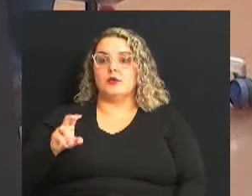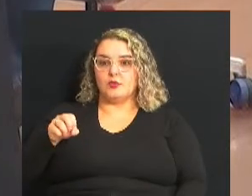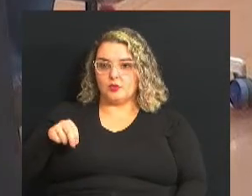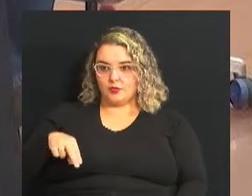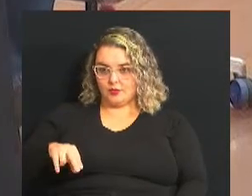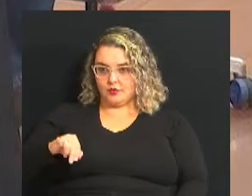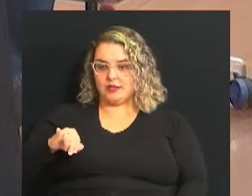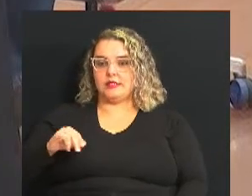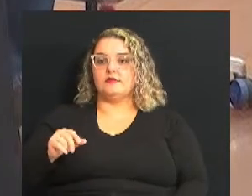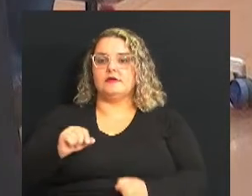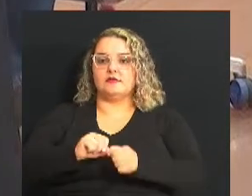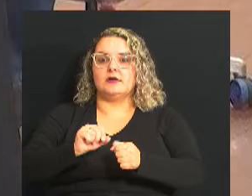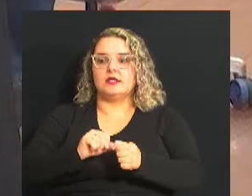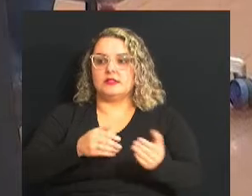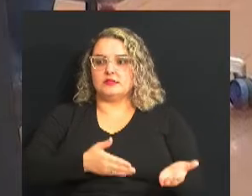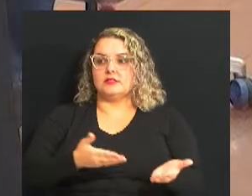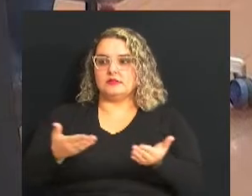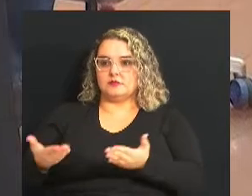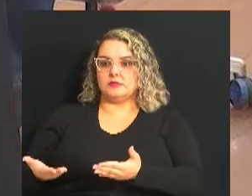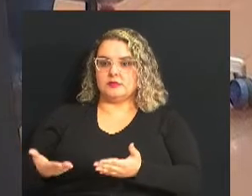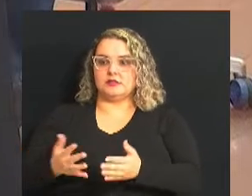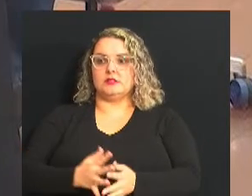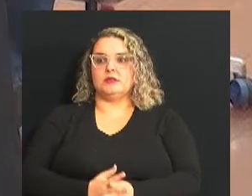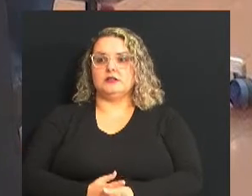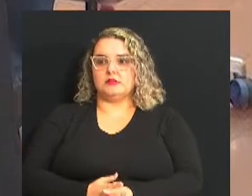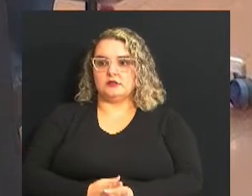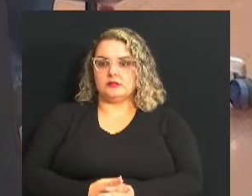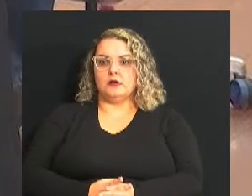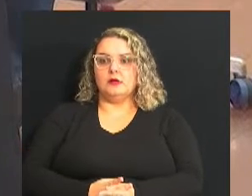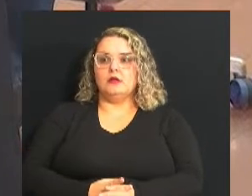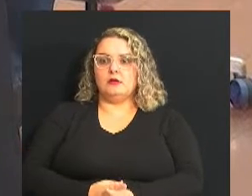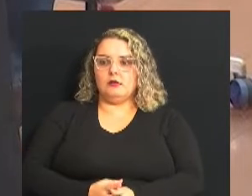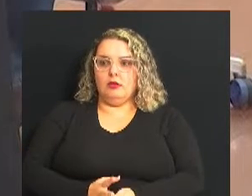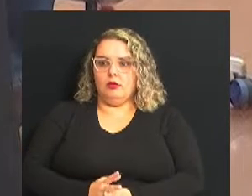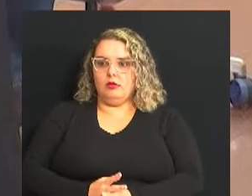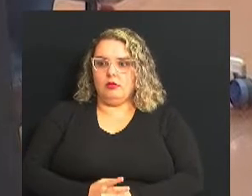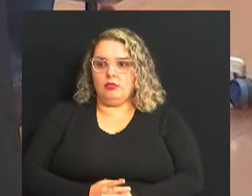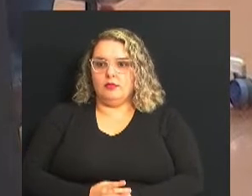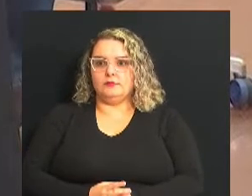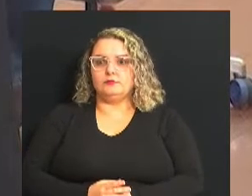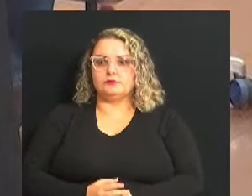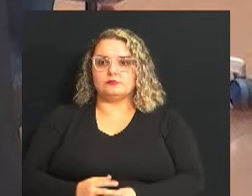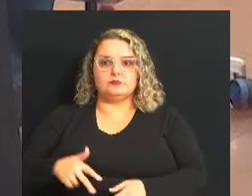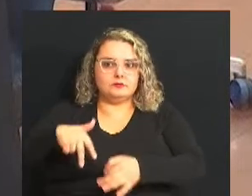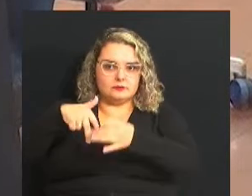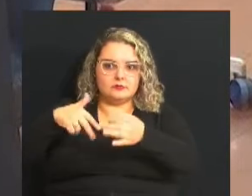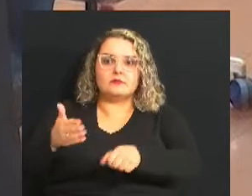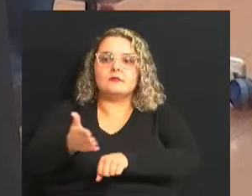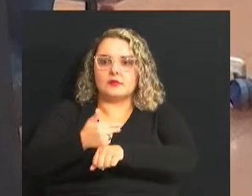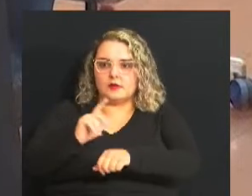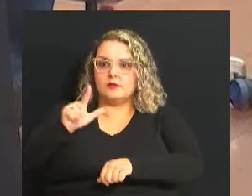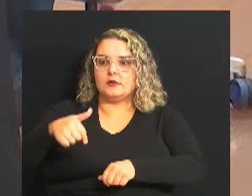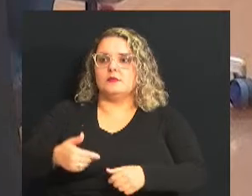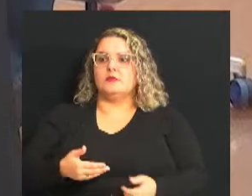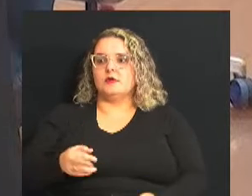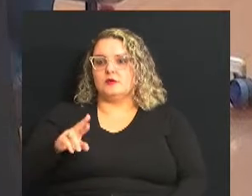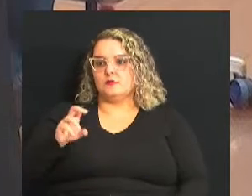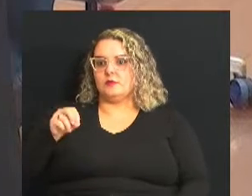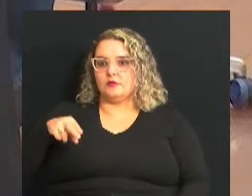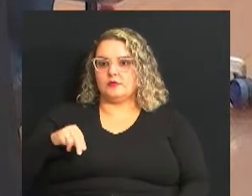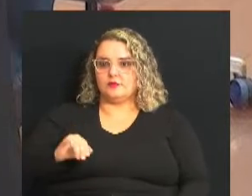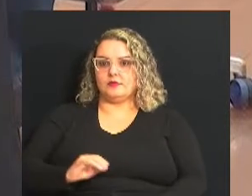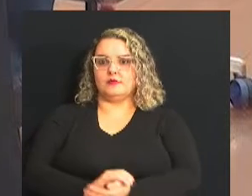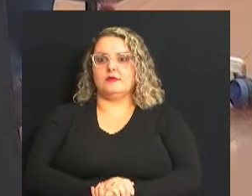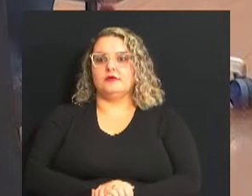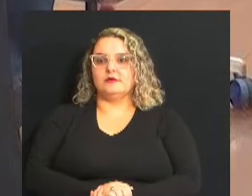Rony vai fazer a apresentação. Se vocês quiserem fazer uma breve apresentação de vocês antes, para depois passar para o Rony fazer, fique à vontade.